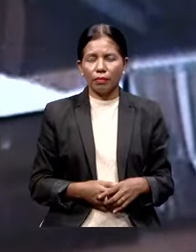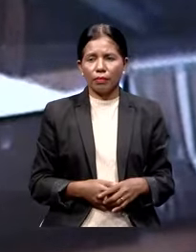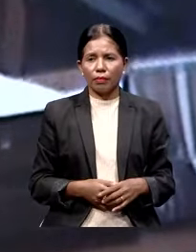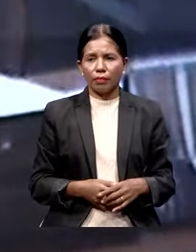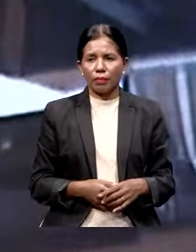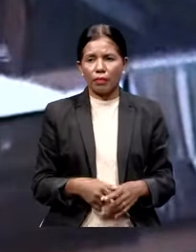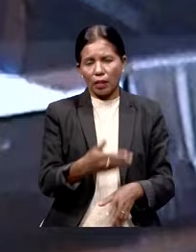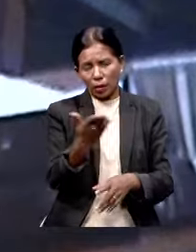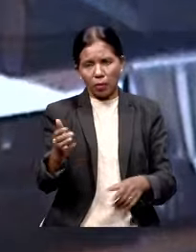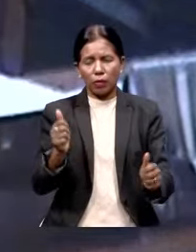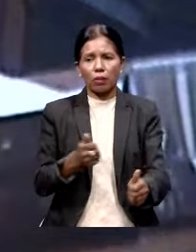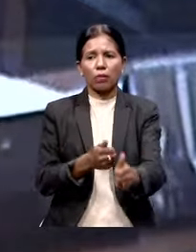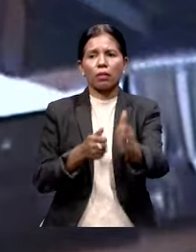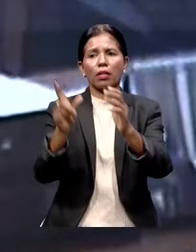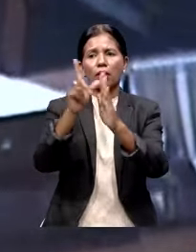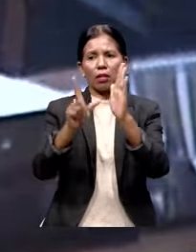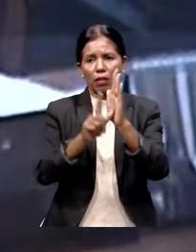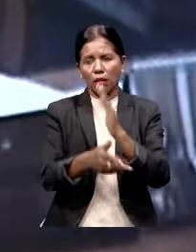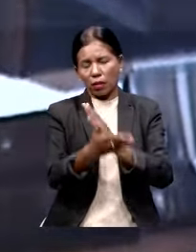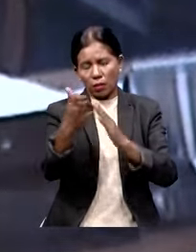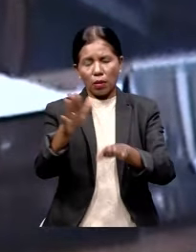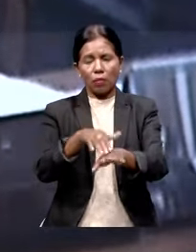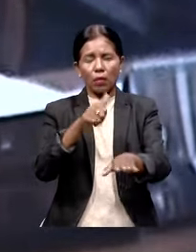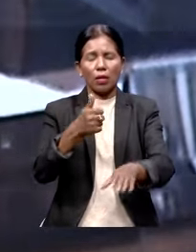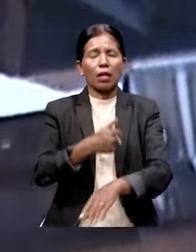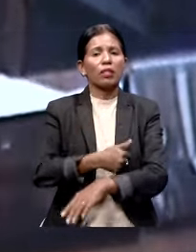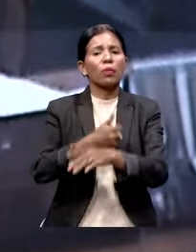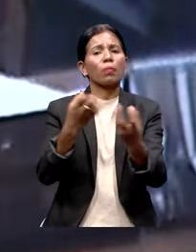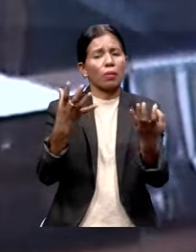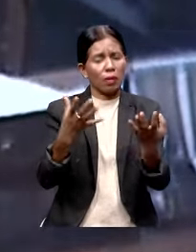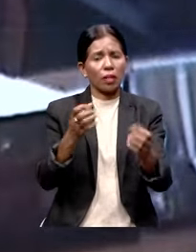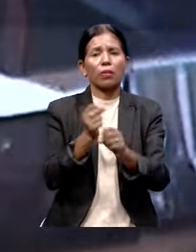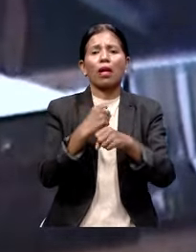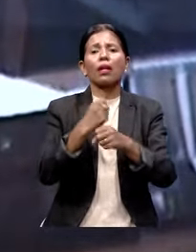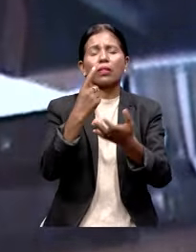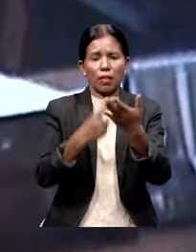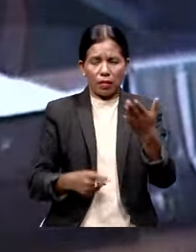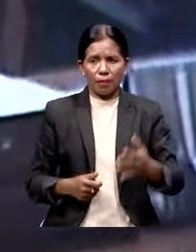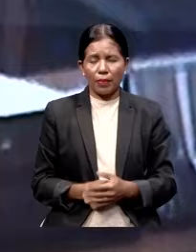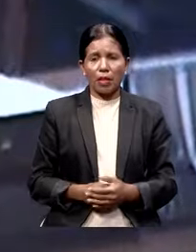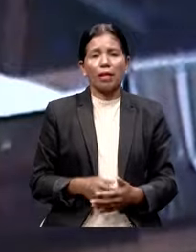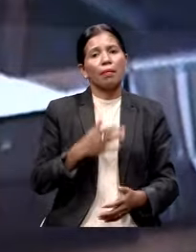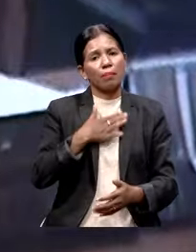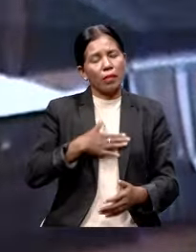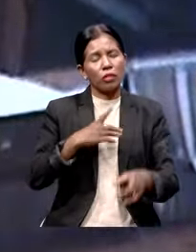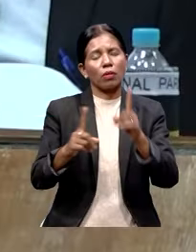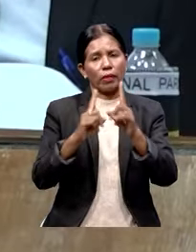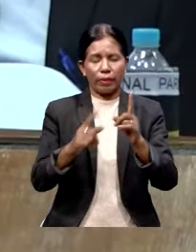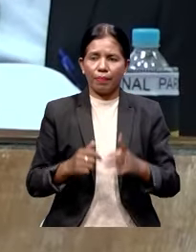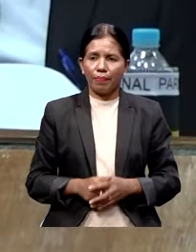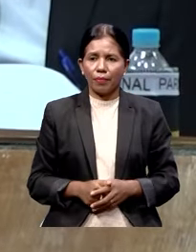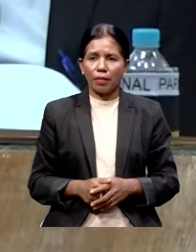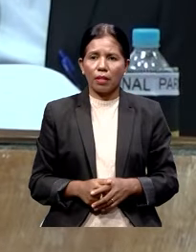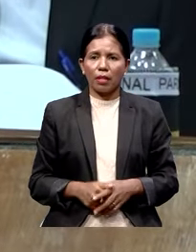tá bom tira tem que base a lei tá bom tira recruta assessor da barra que serve bat halo seda favor explica. A tamba preocupação,